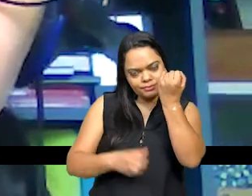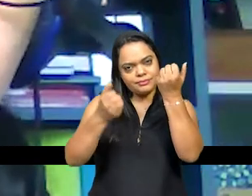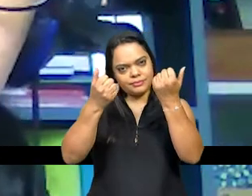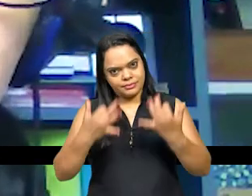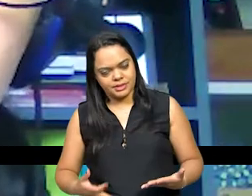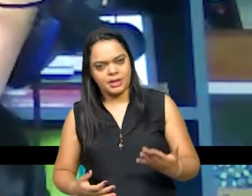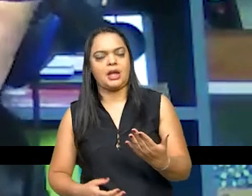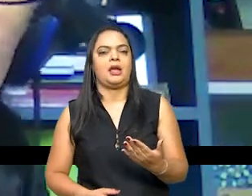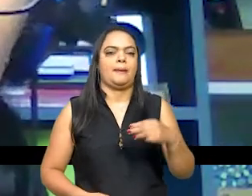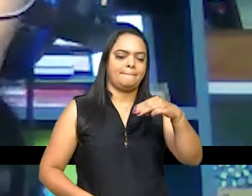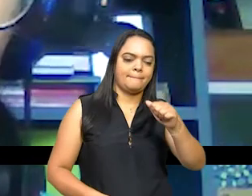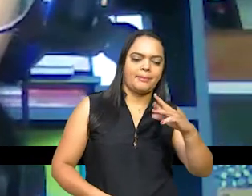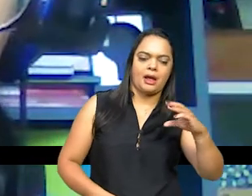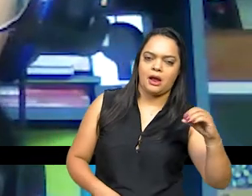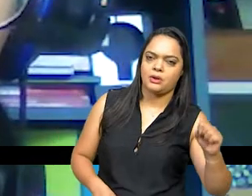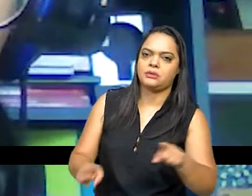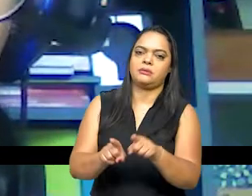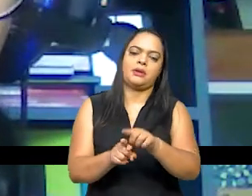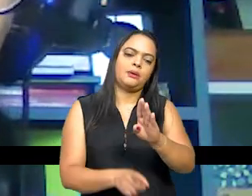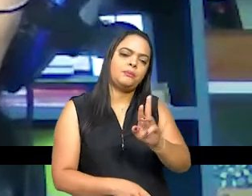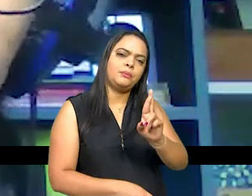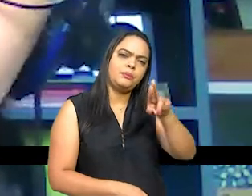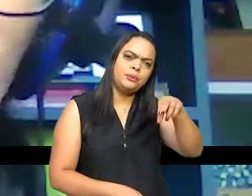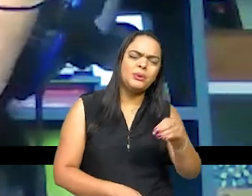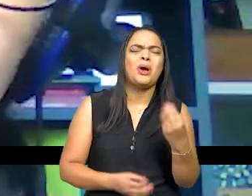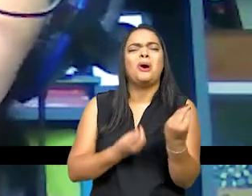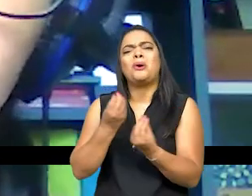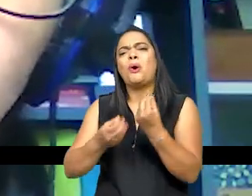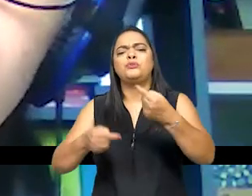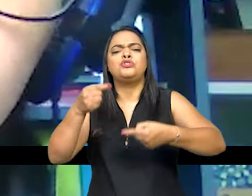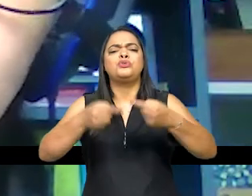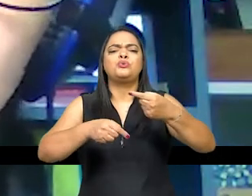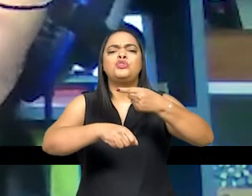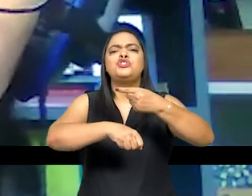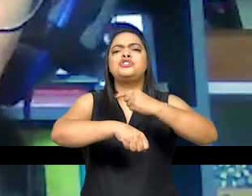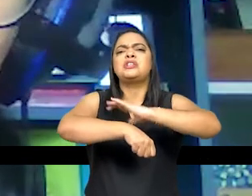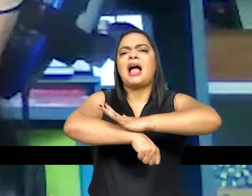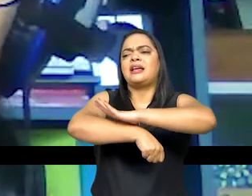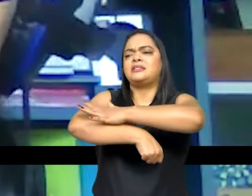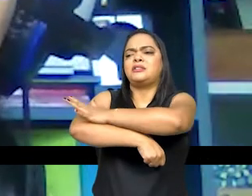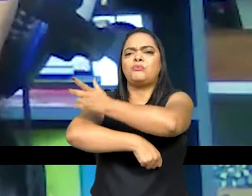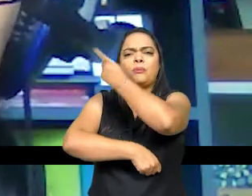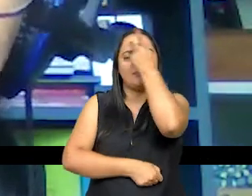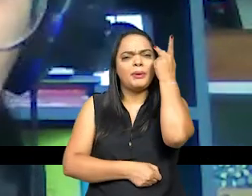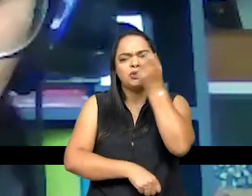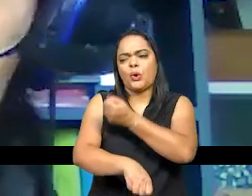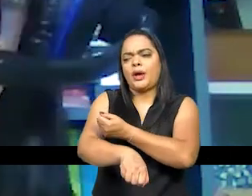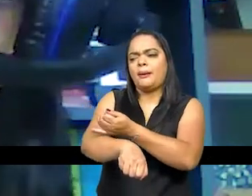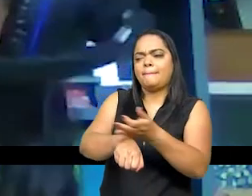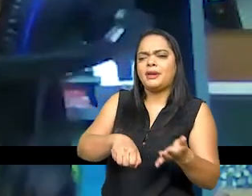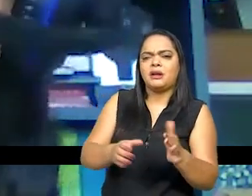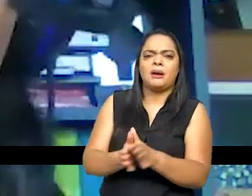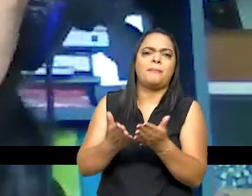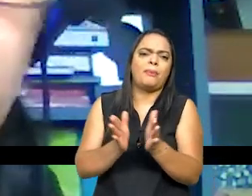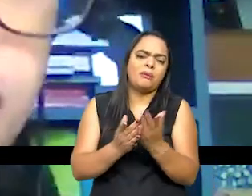que o Bruno traz no trabalho dele. Como que tu discute racismo com uma pessoa que é branca e é pobre? Porque a nossa